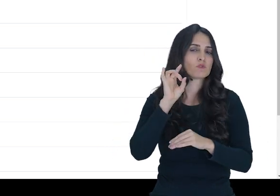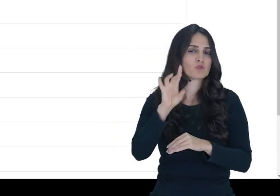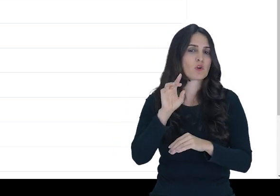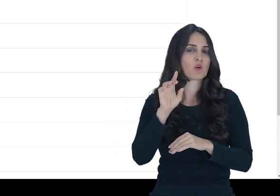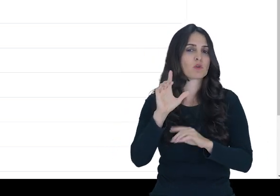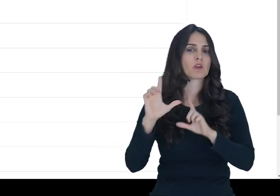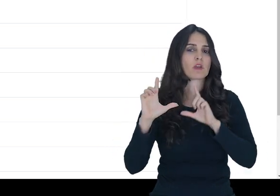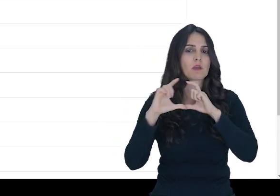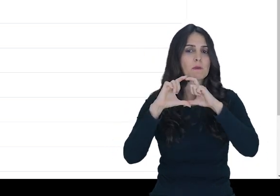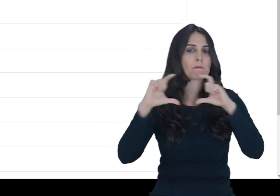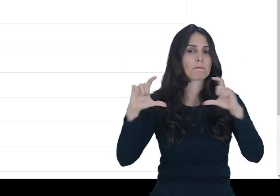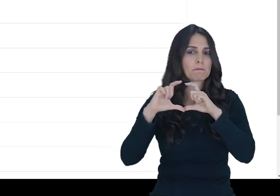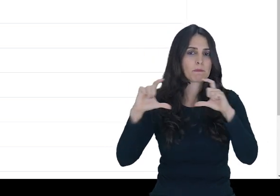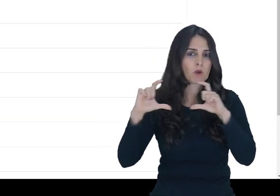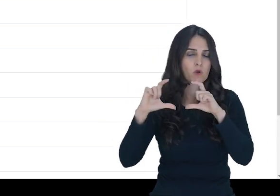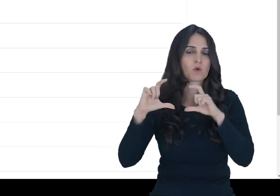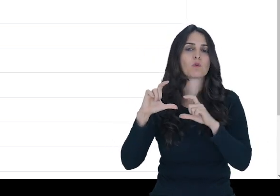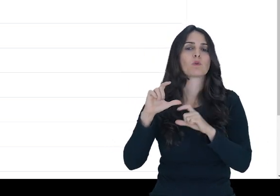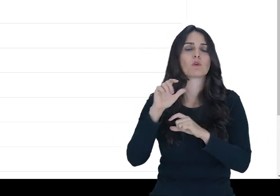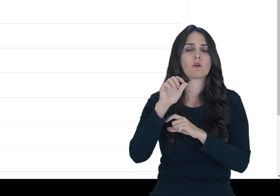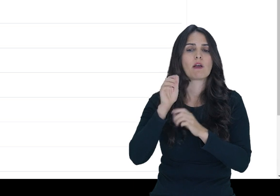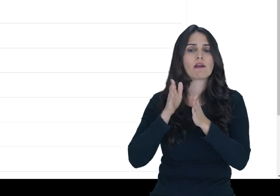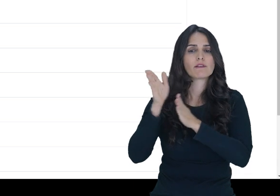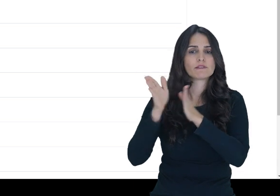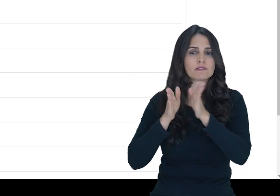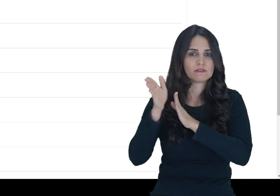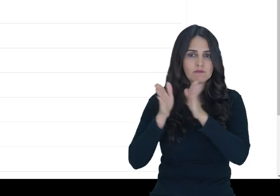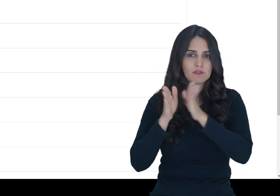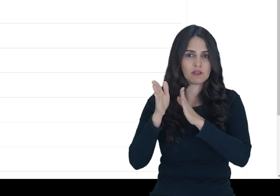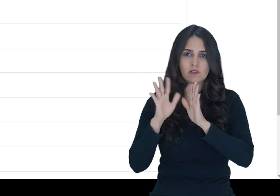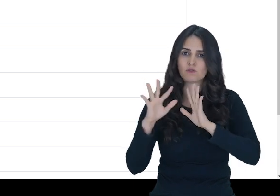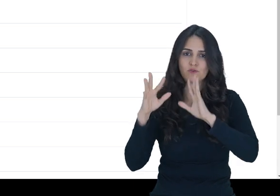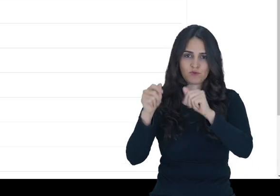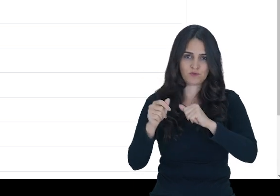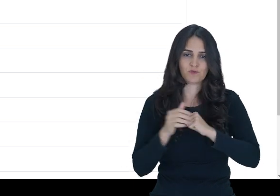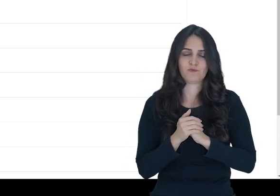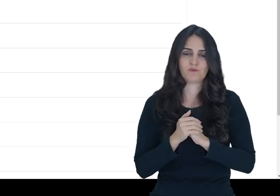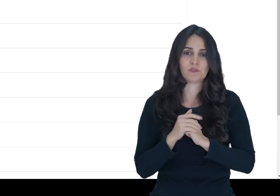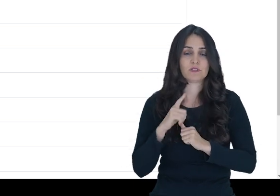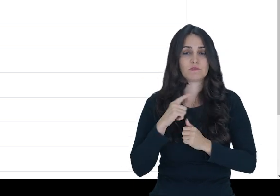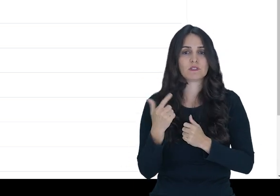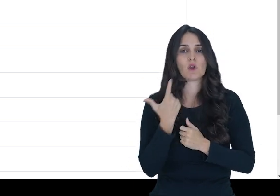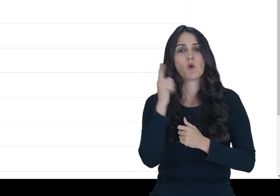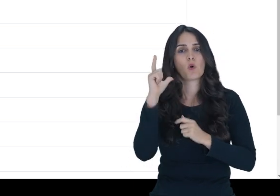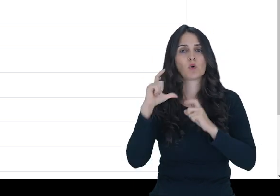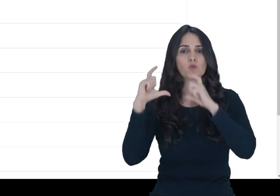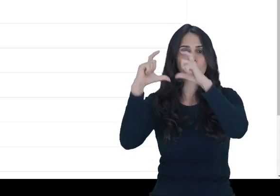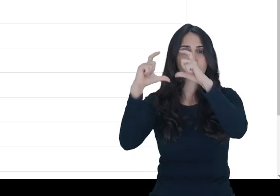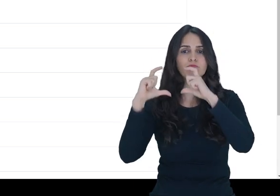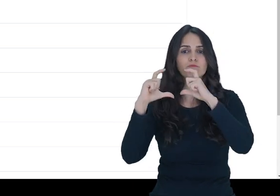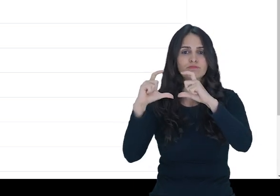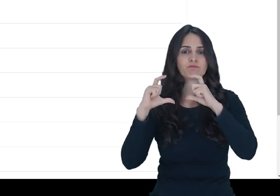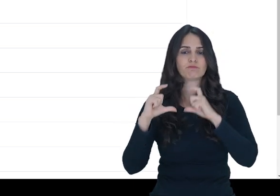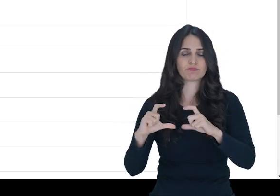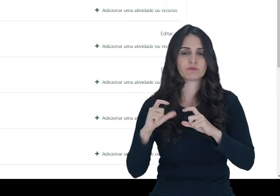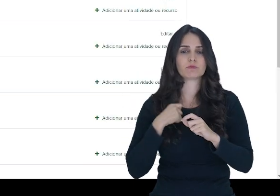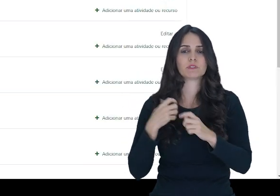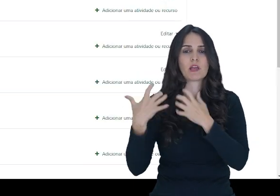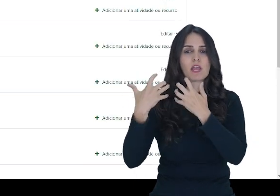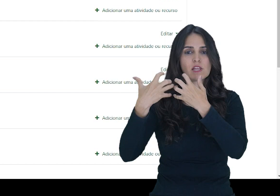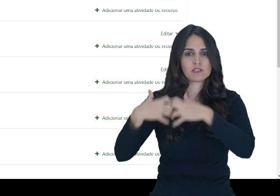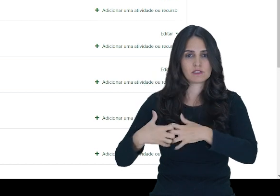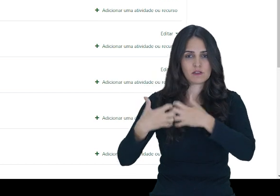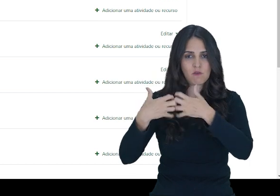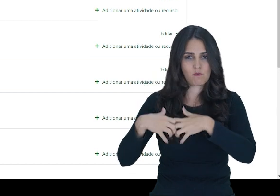fixo esse bloco vai estar sempre em qualquer sala virtual para adicionar outros precisamos então ativar